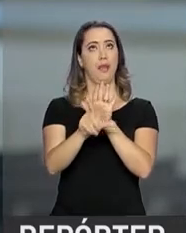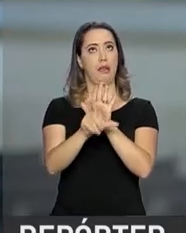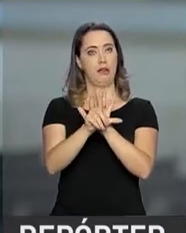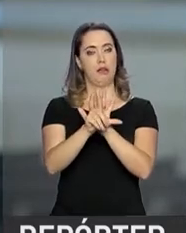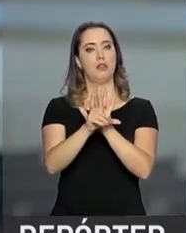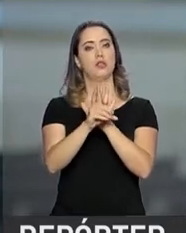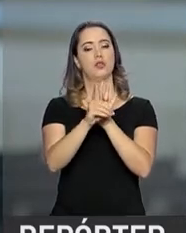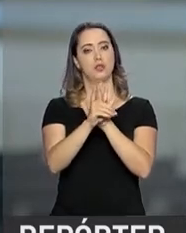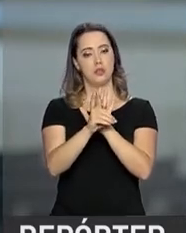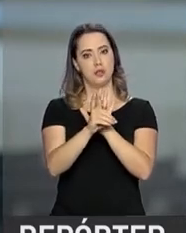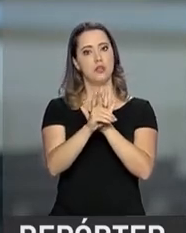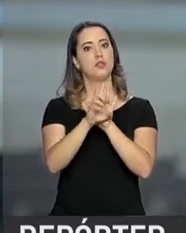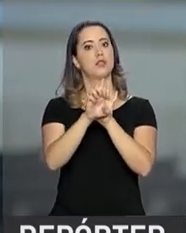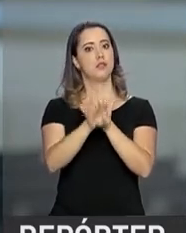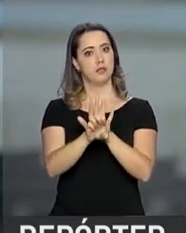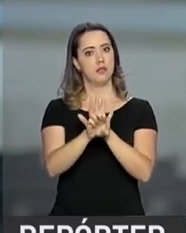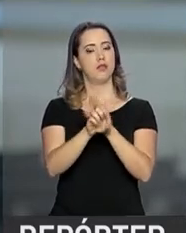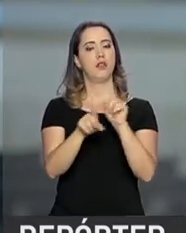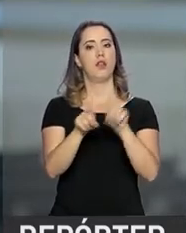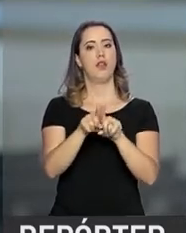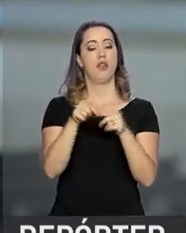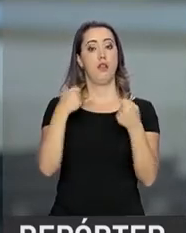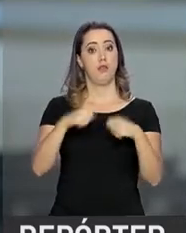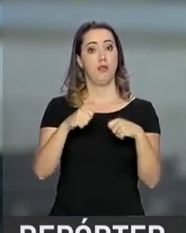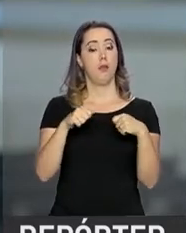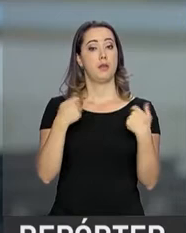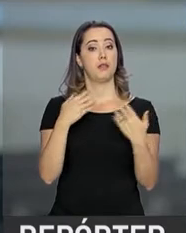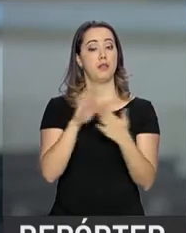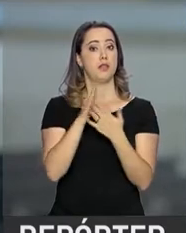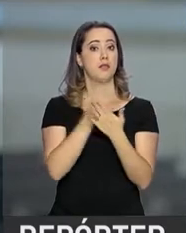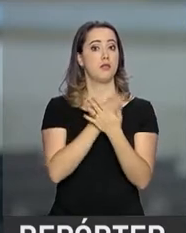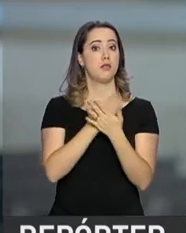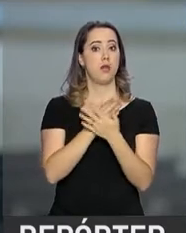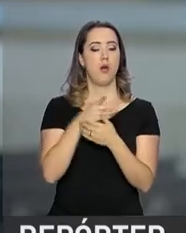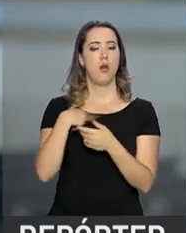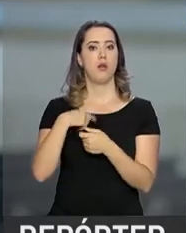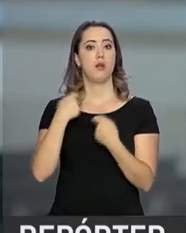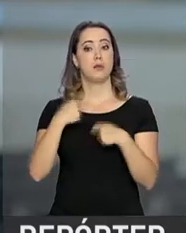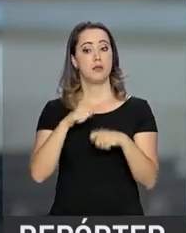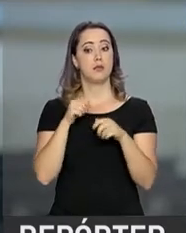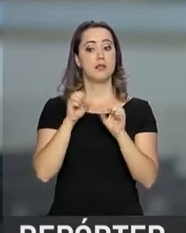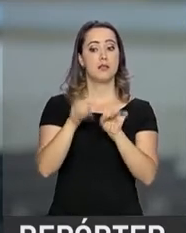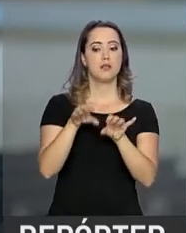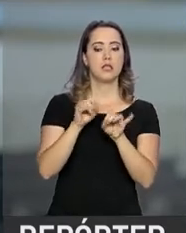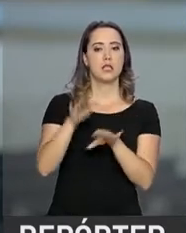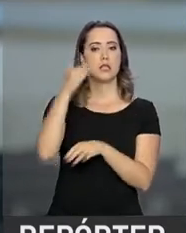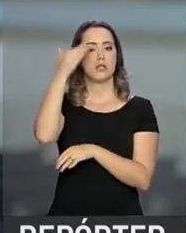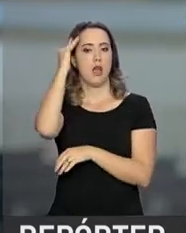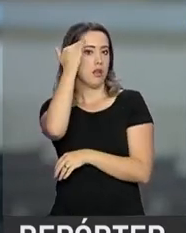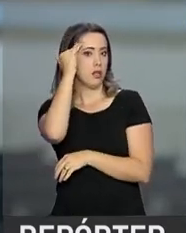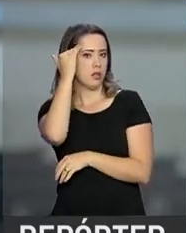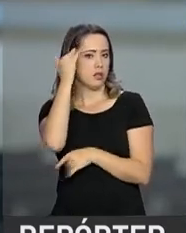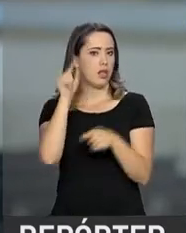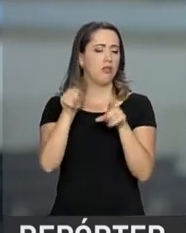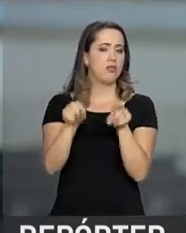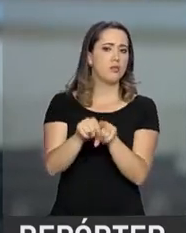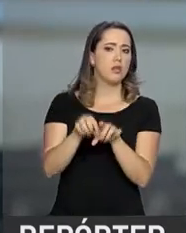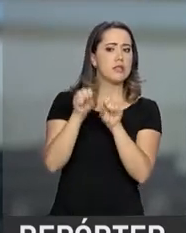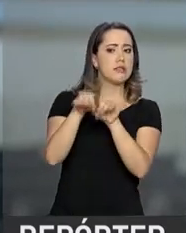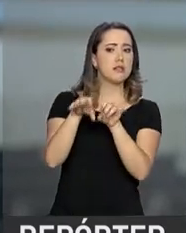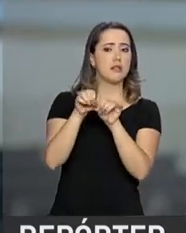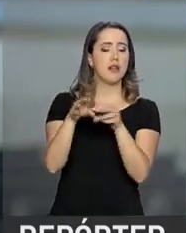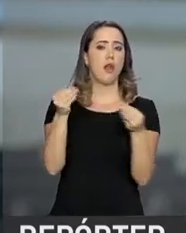Pela nova lei, as escolas deverão adotar medidas de conscientização, prevenção e combate à violência.